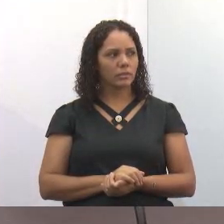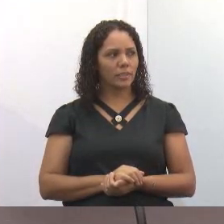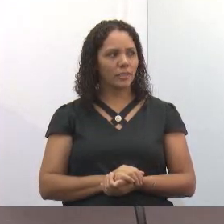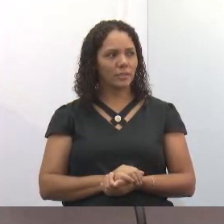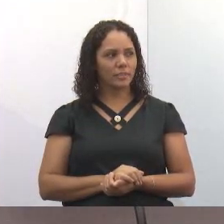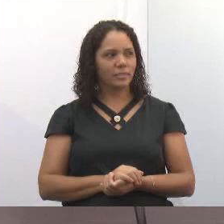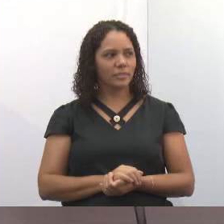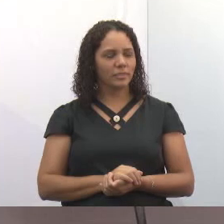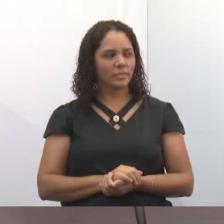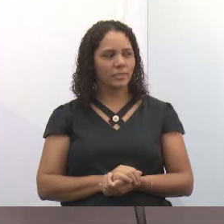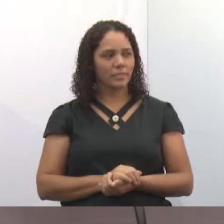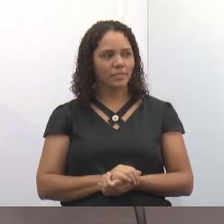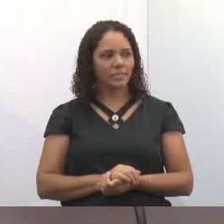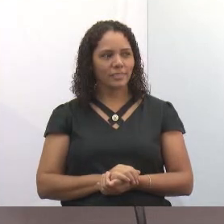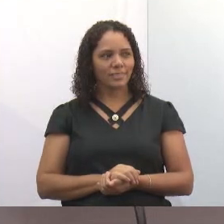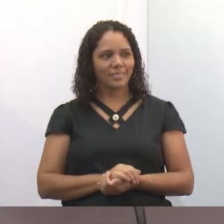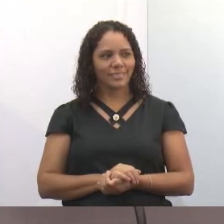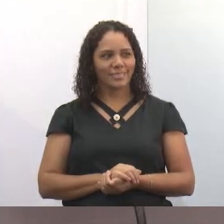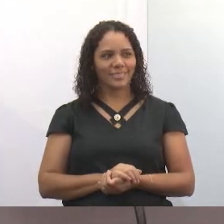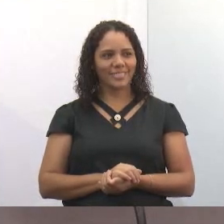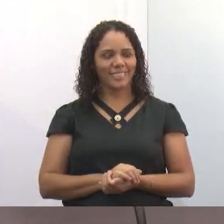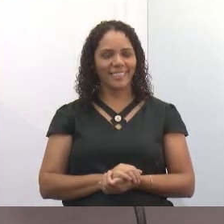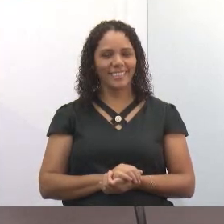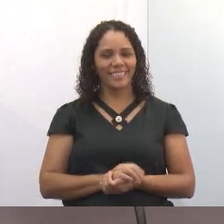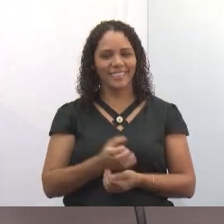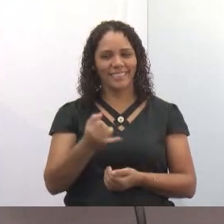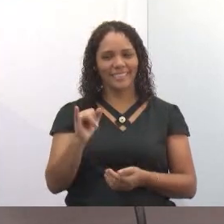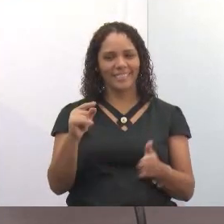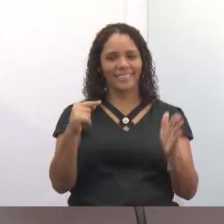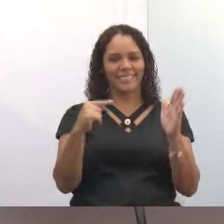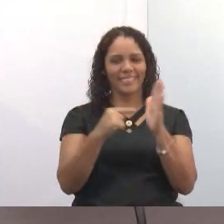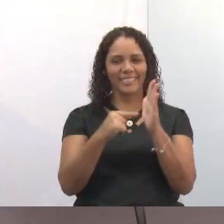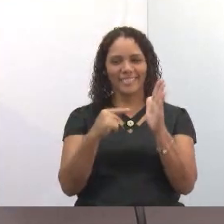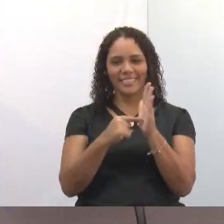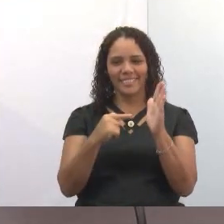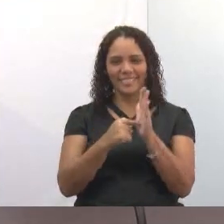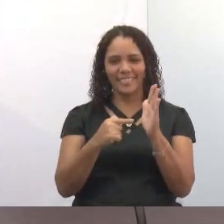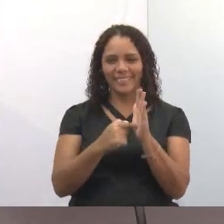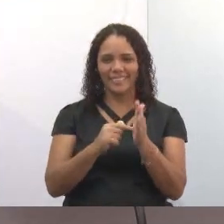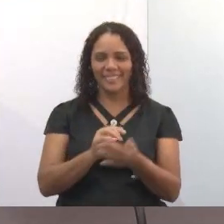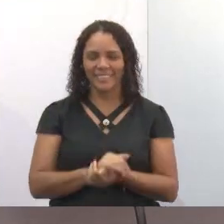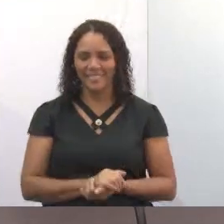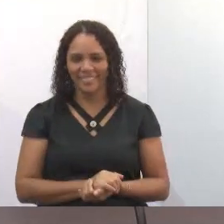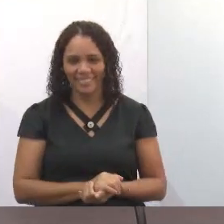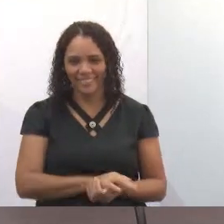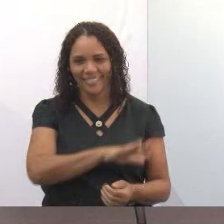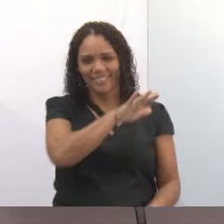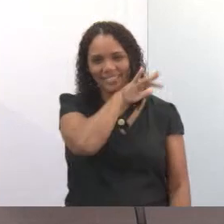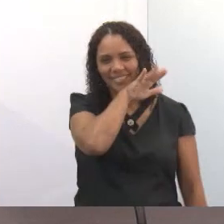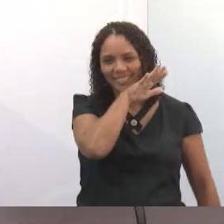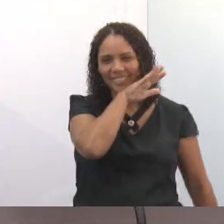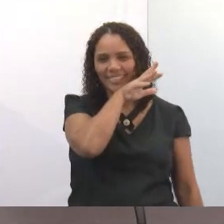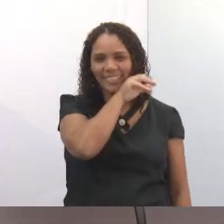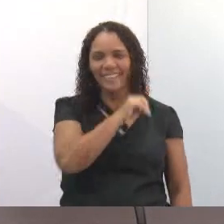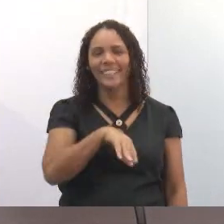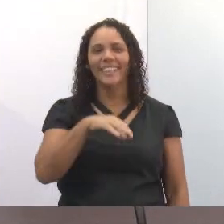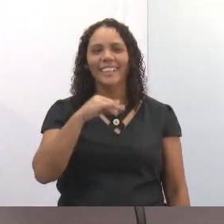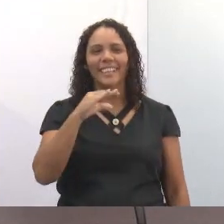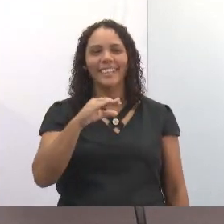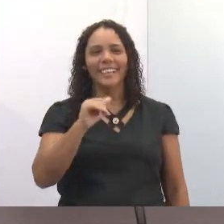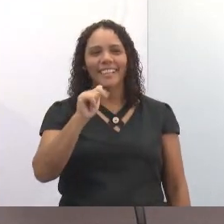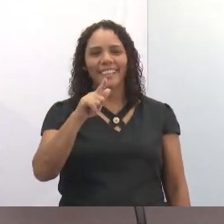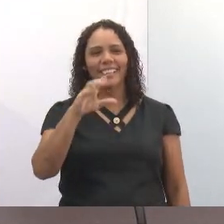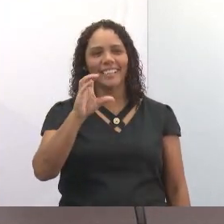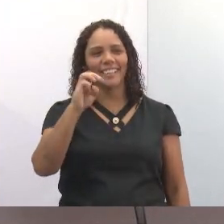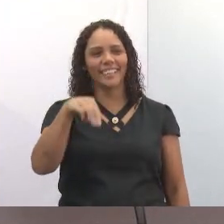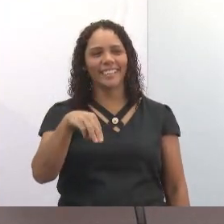denúncias? Justificar. Em caso de denúncias de maus-tratos a animais, a GCM deverá ser acionada